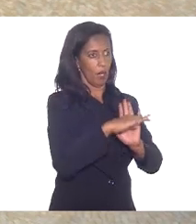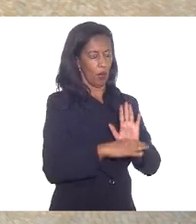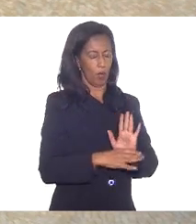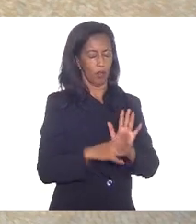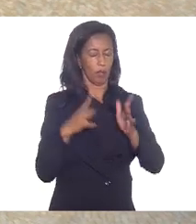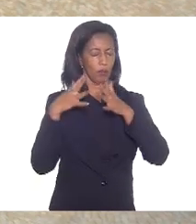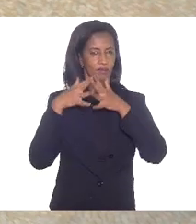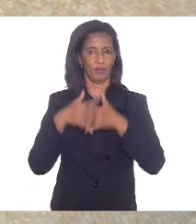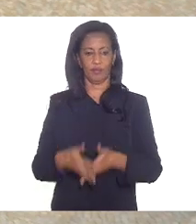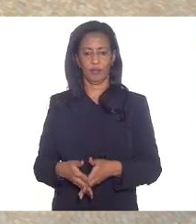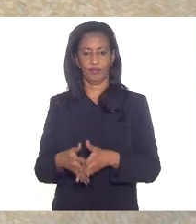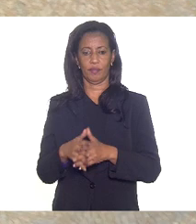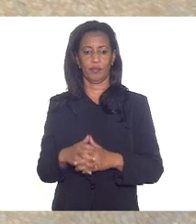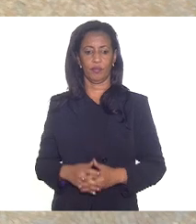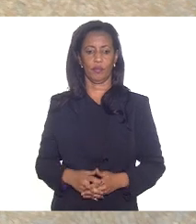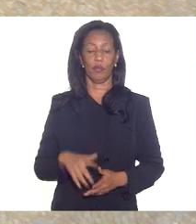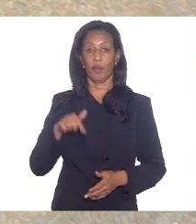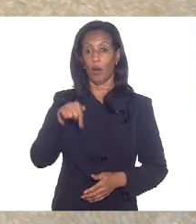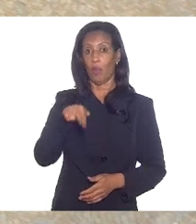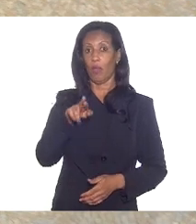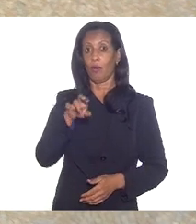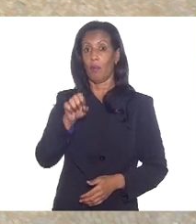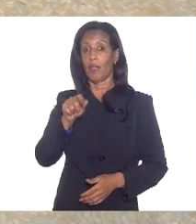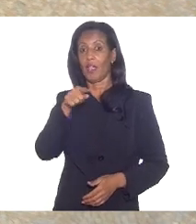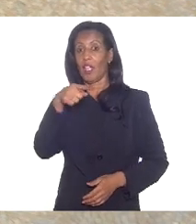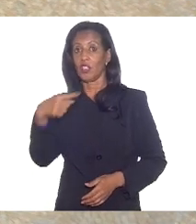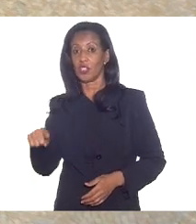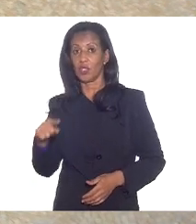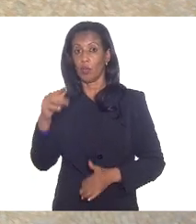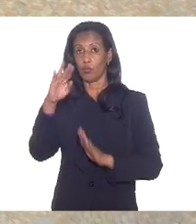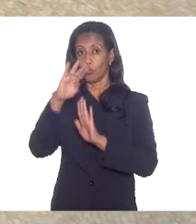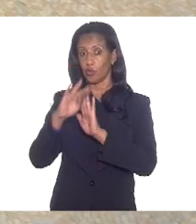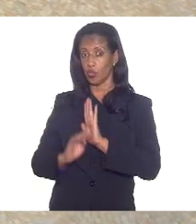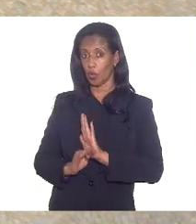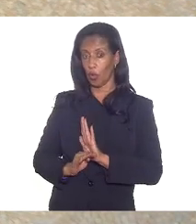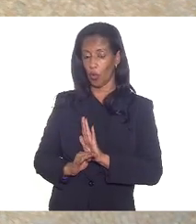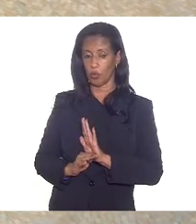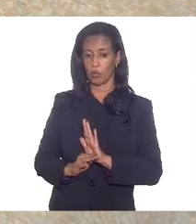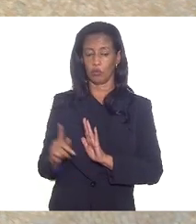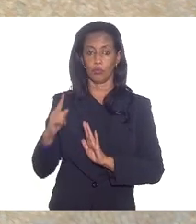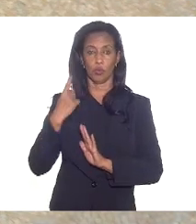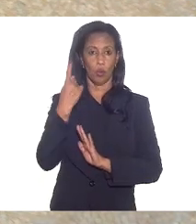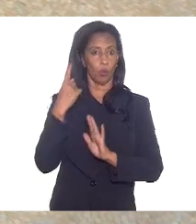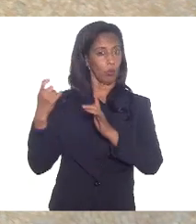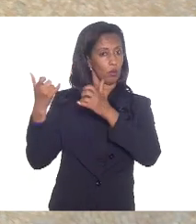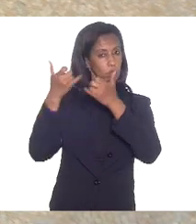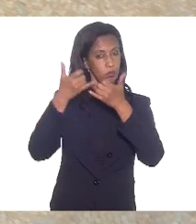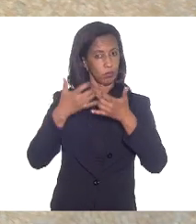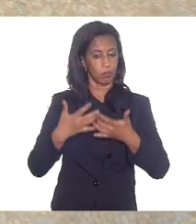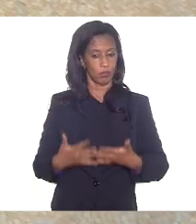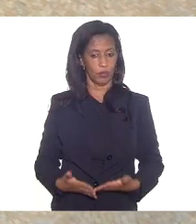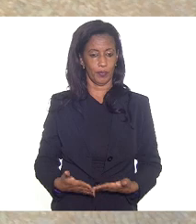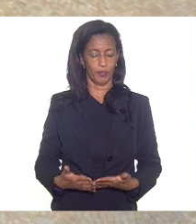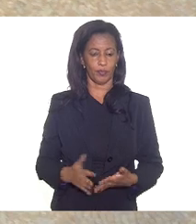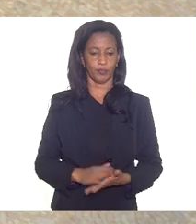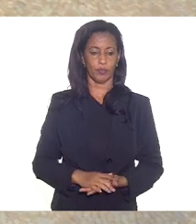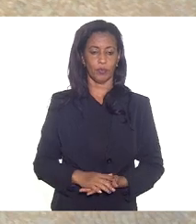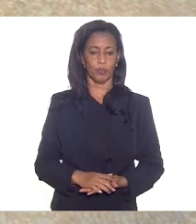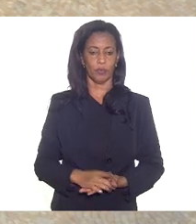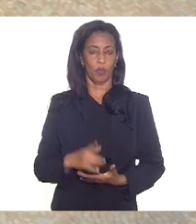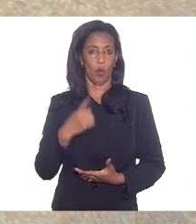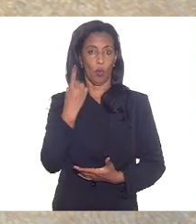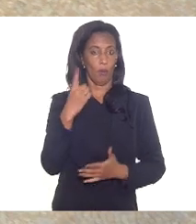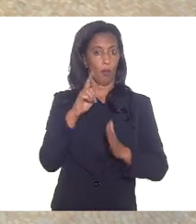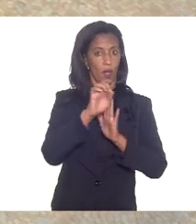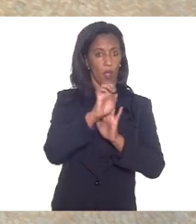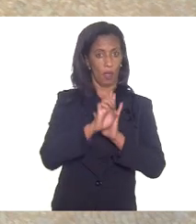Nossa. Então, é questão de ordem. Eu gostaria aqui de fazer uma justificativa. A apresentação de uma